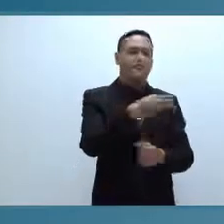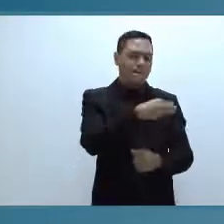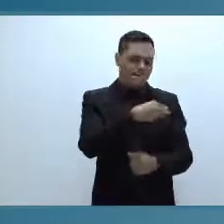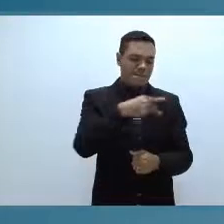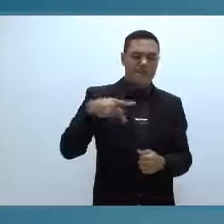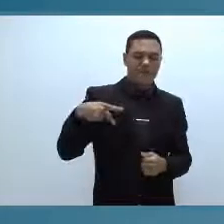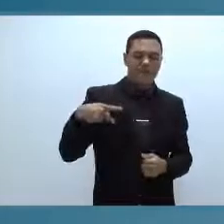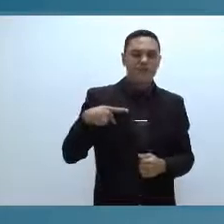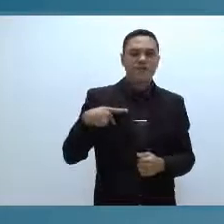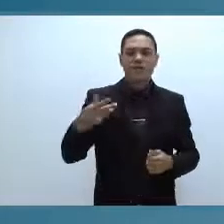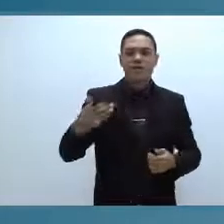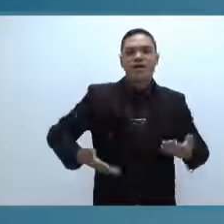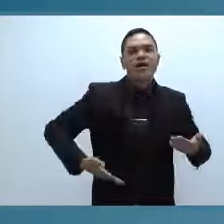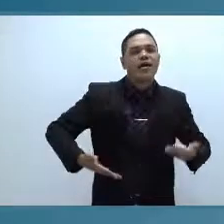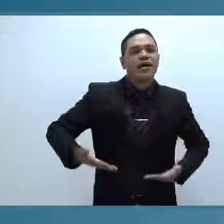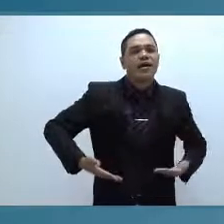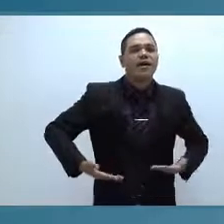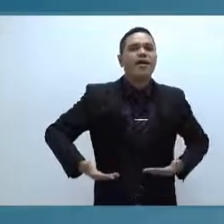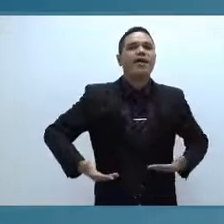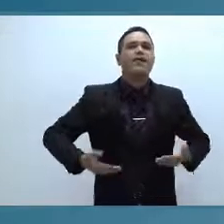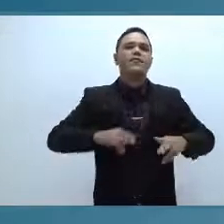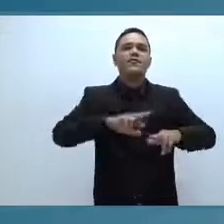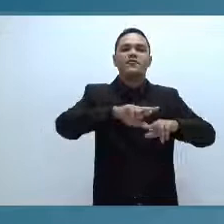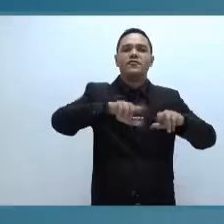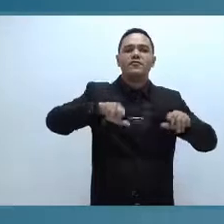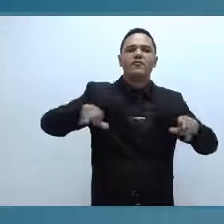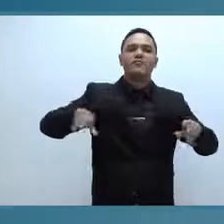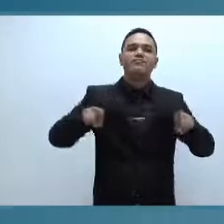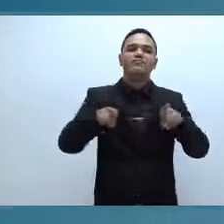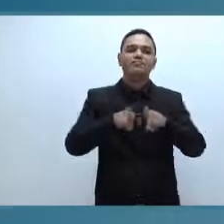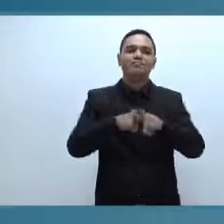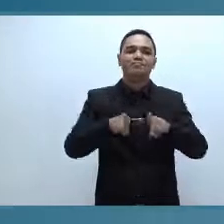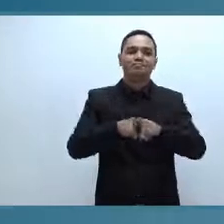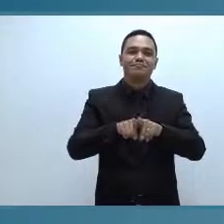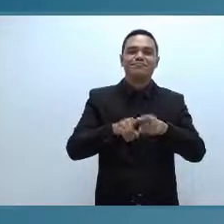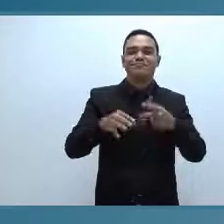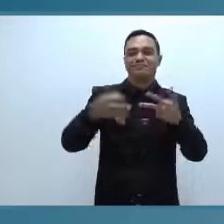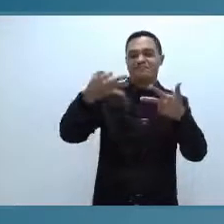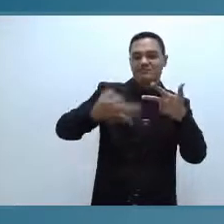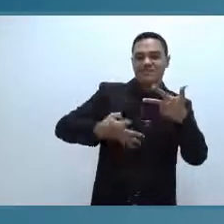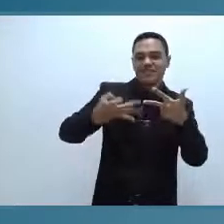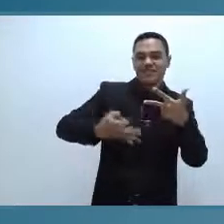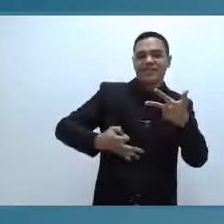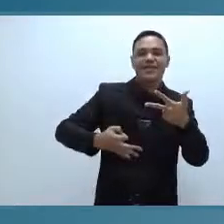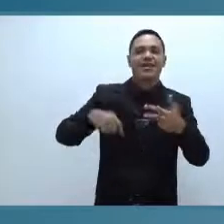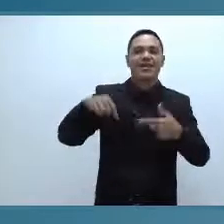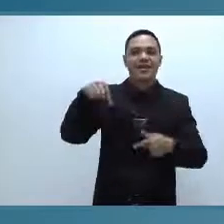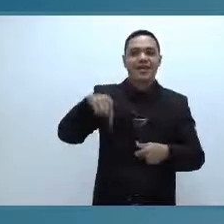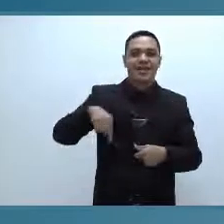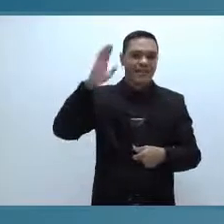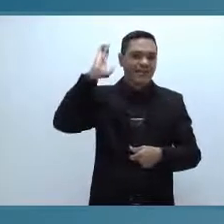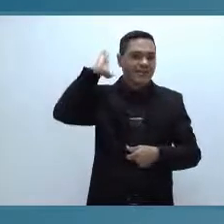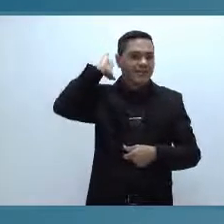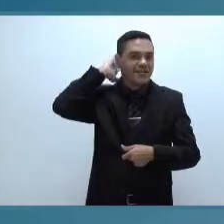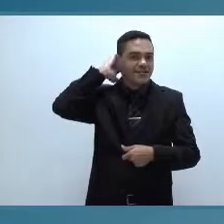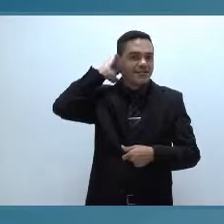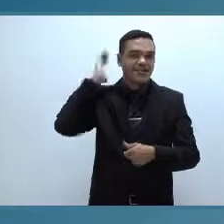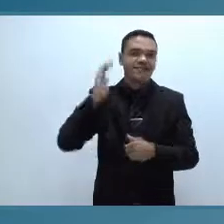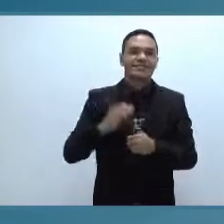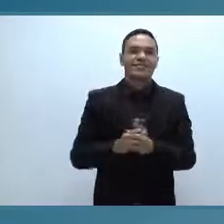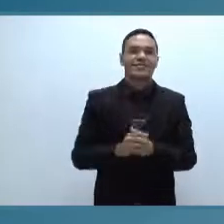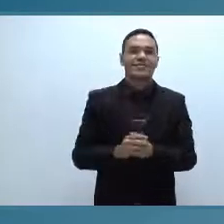seus servidores e, sobretudo, os nossos servidores, servidores do Poder Judiciário que nos